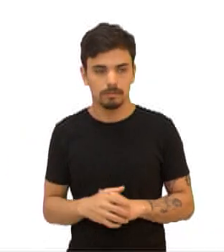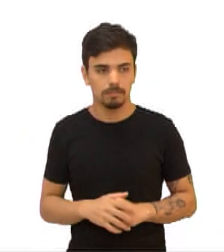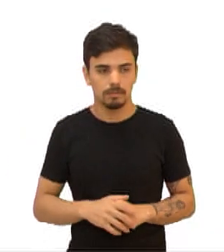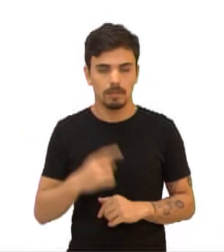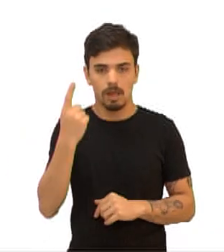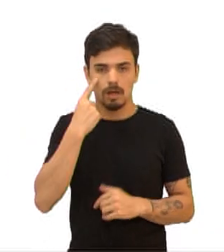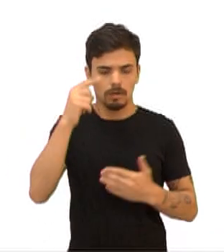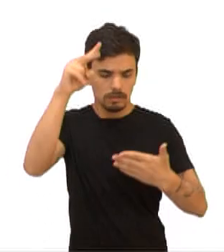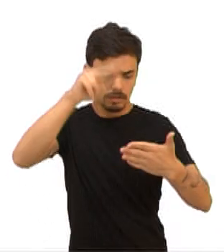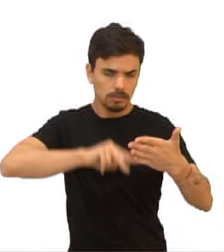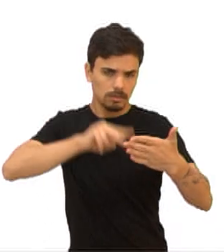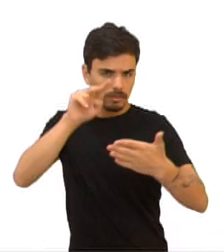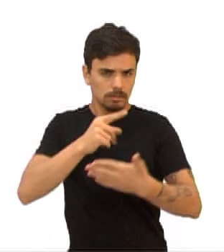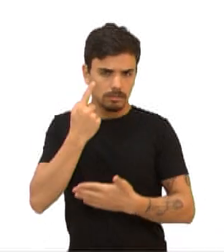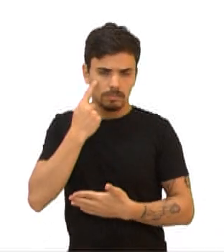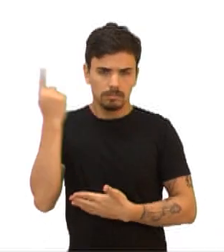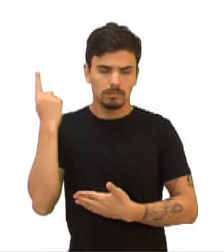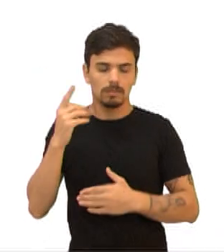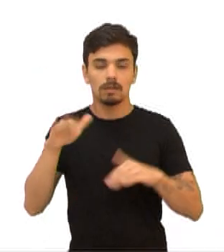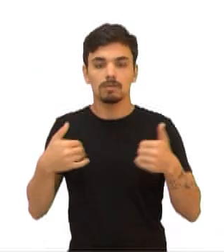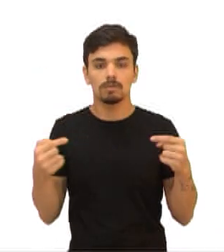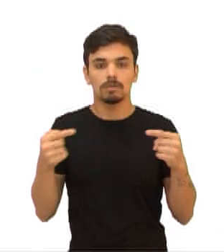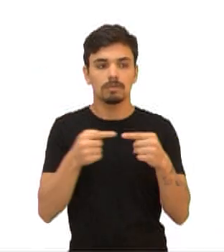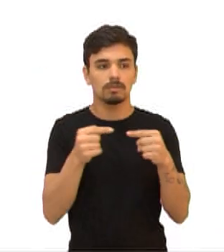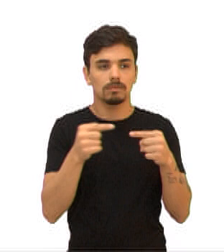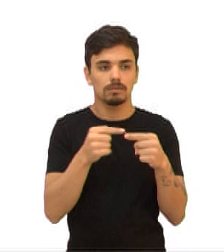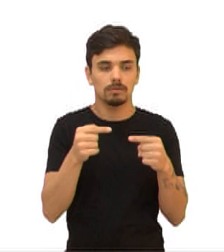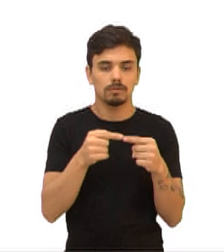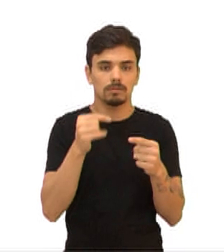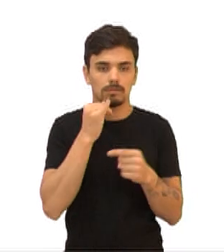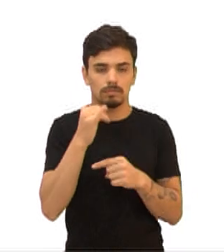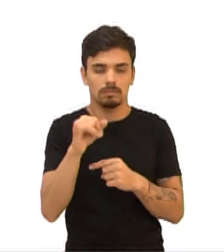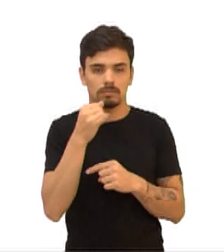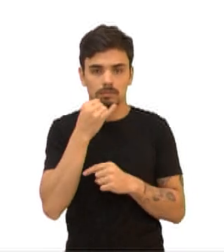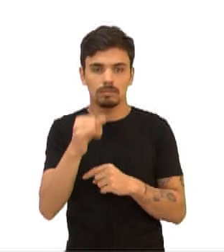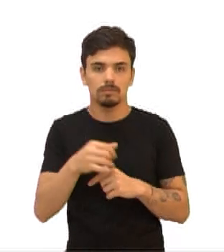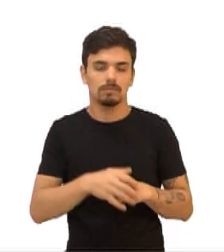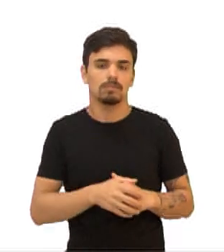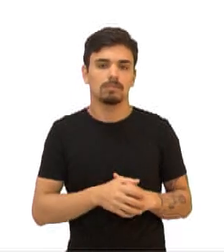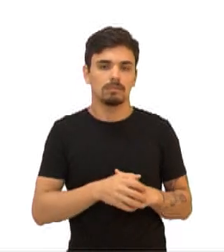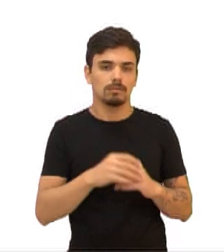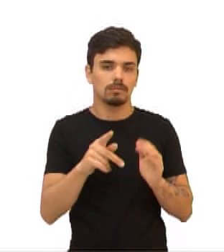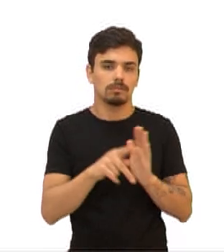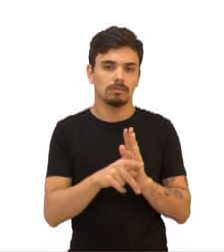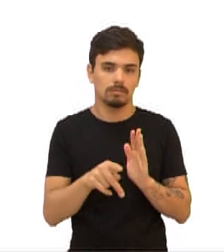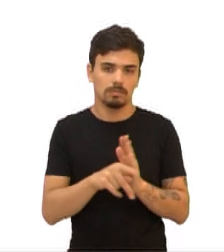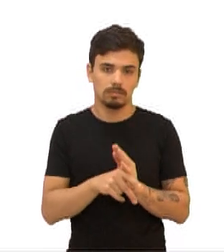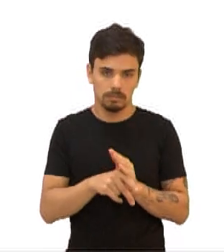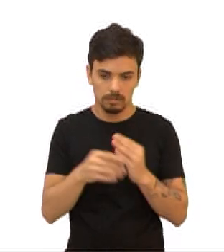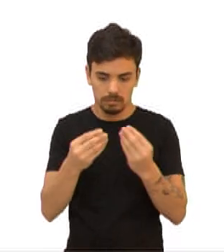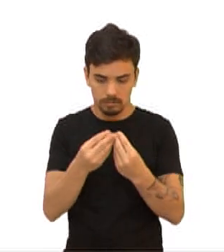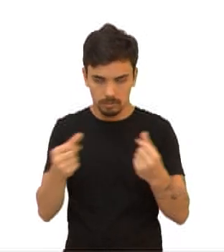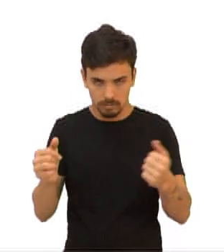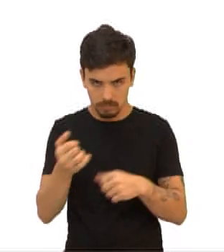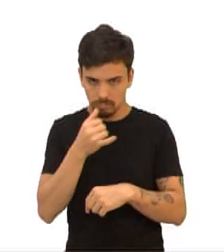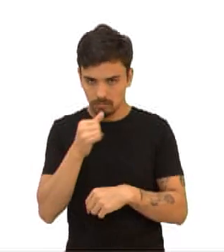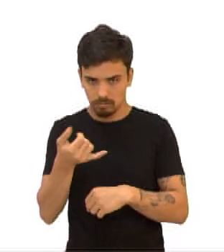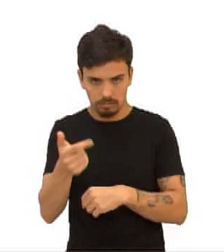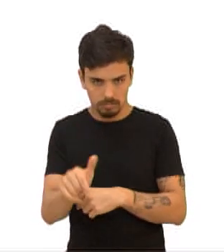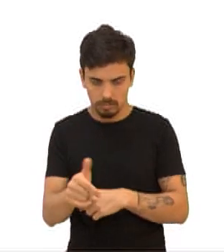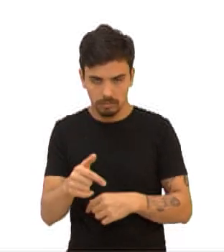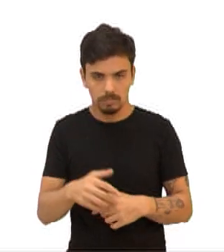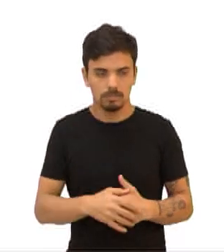esse circuito aqui. Quando a gente liga a tensão no capacitor descarregado, ele